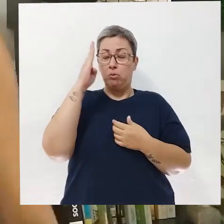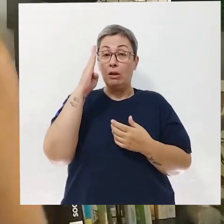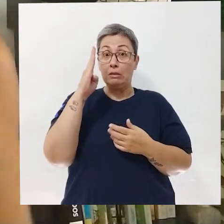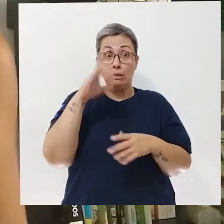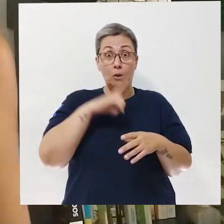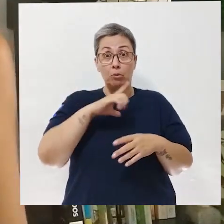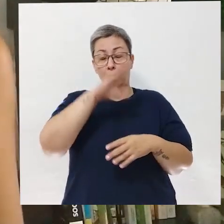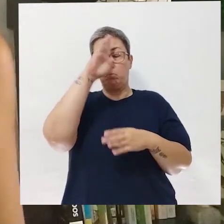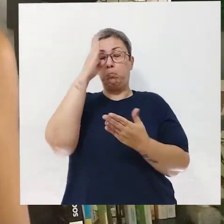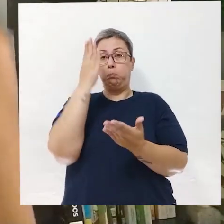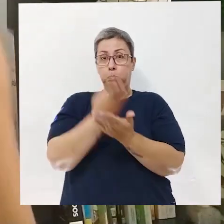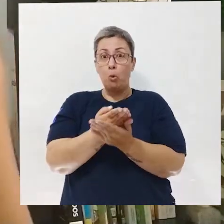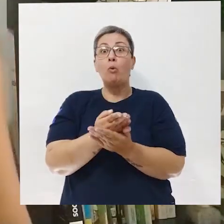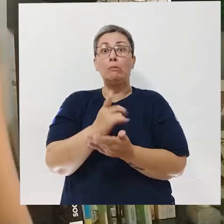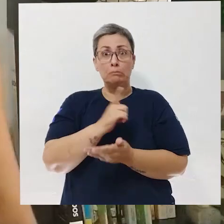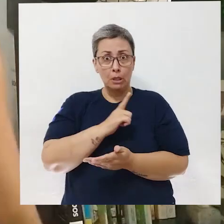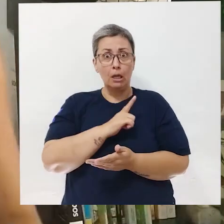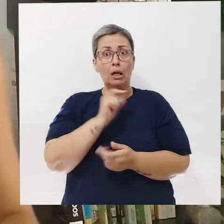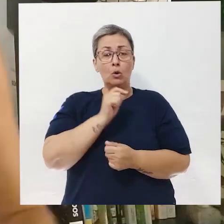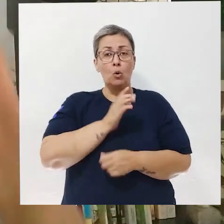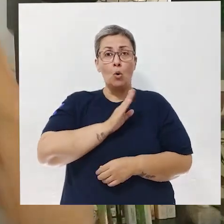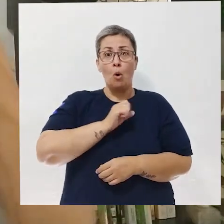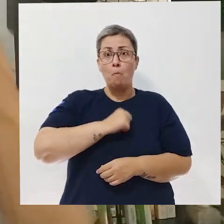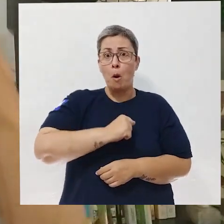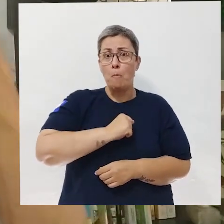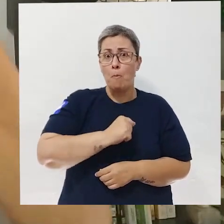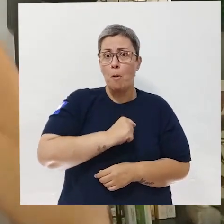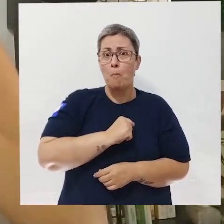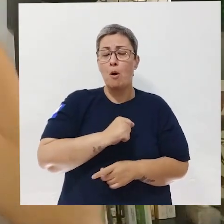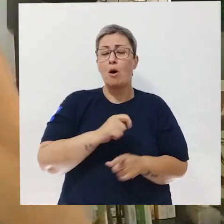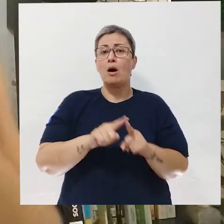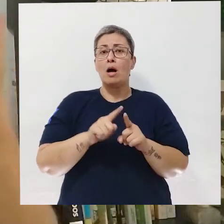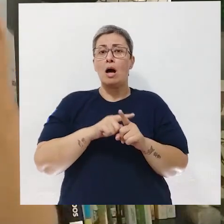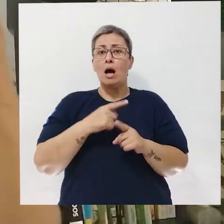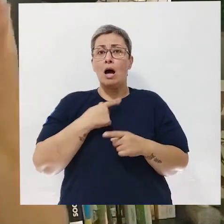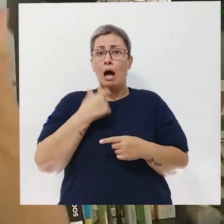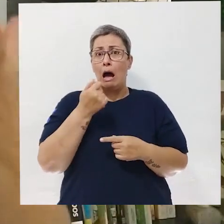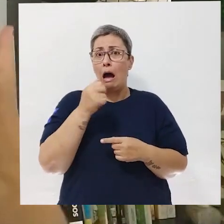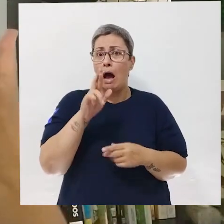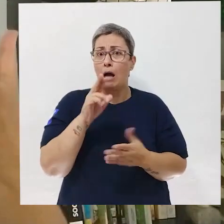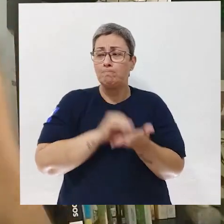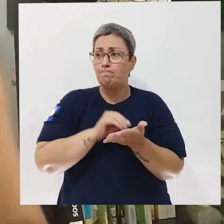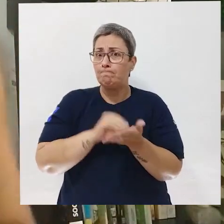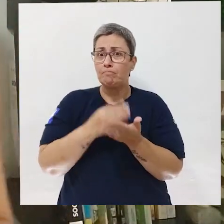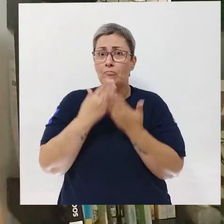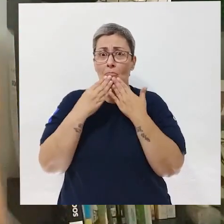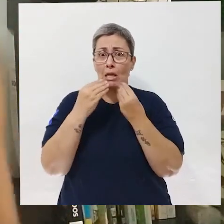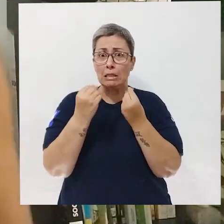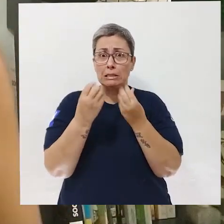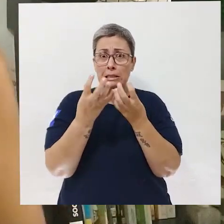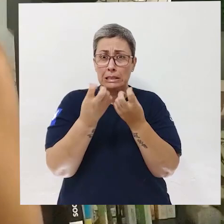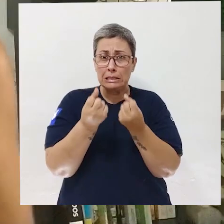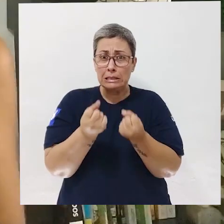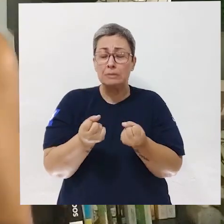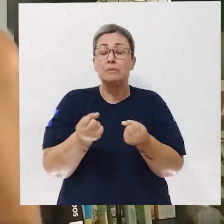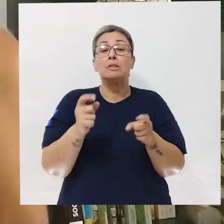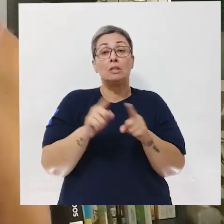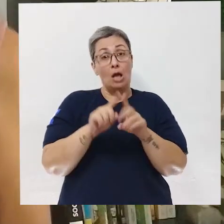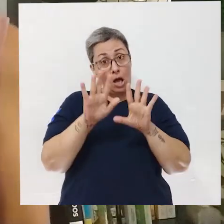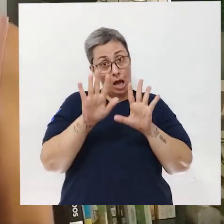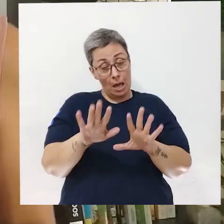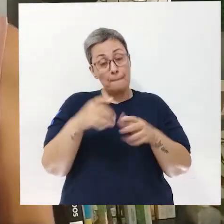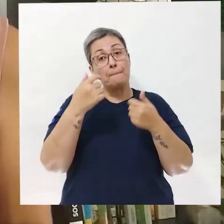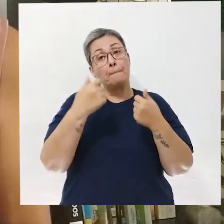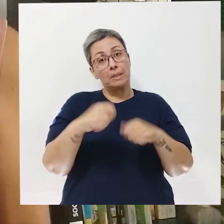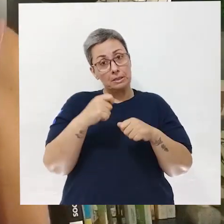que até desmaiam mesmo. O coração acelera, fica com falta de ar, a boca seca. Aí, nesse caso, o ideal é procurar